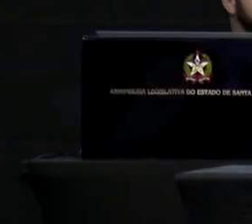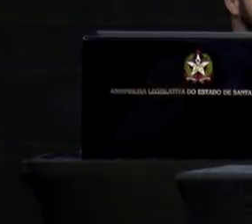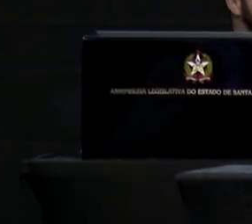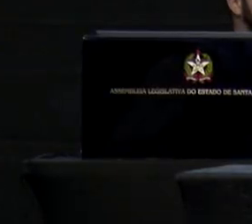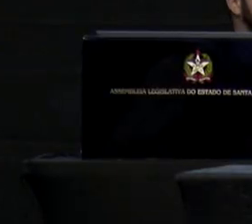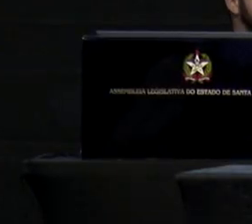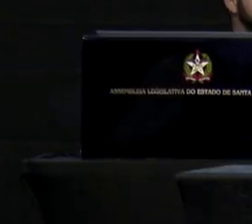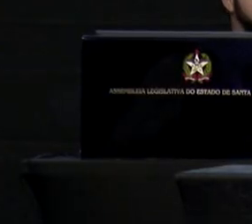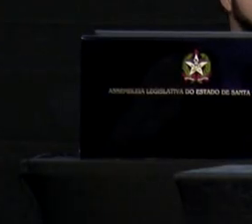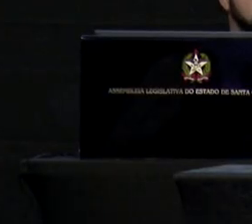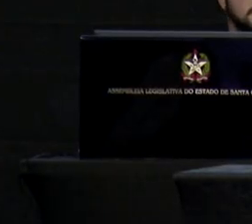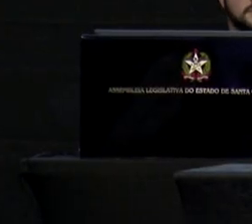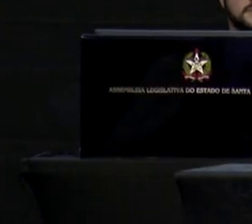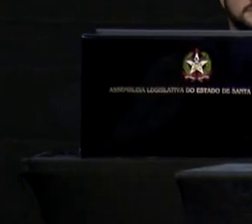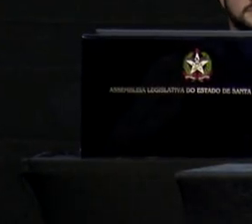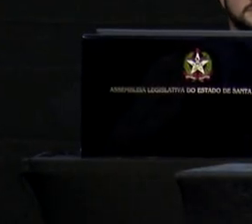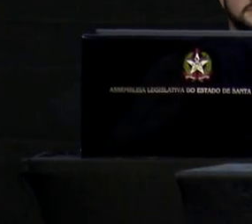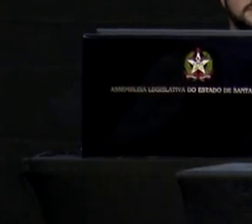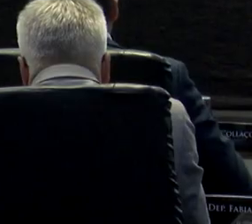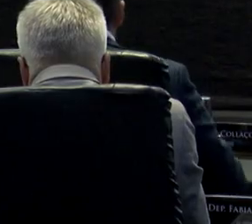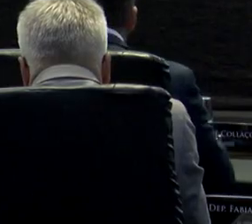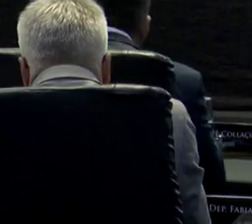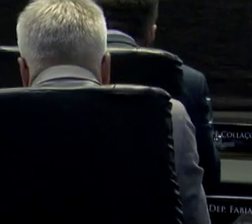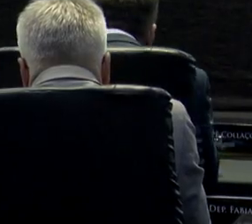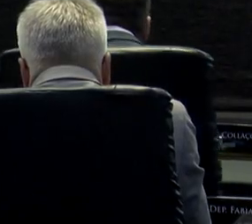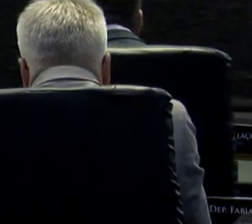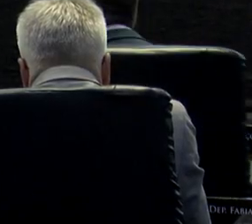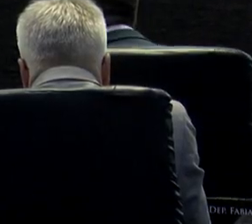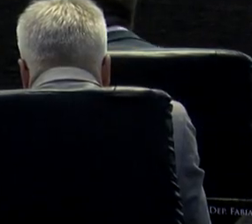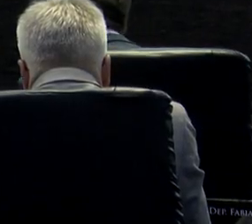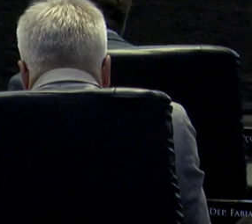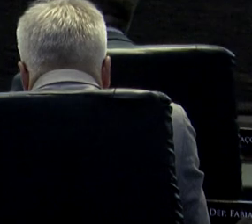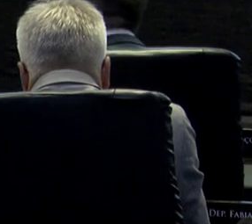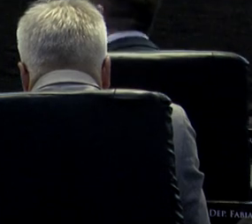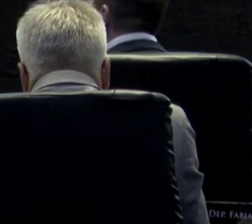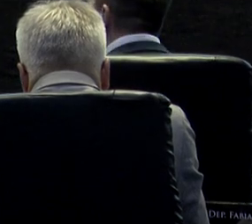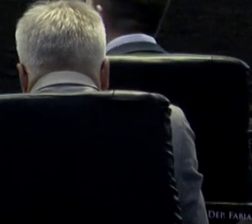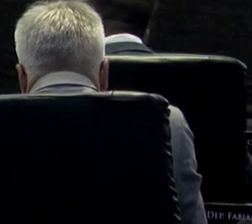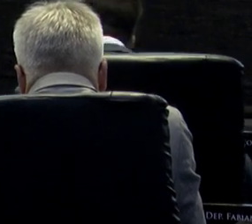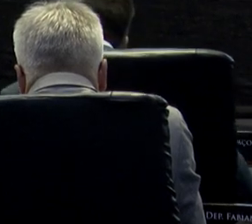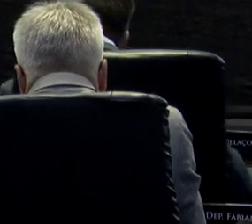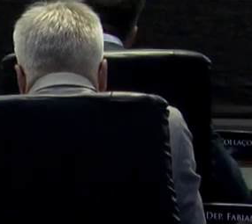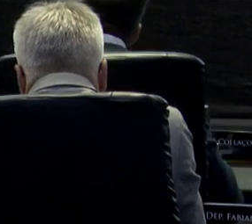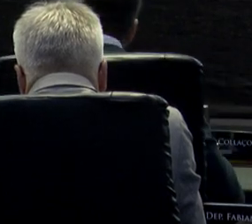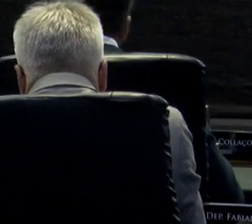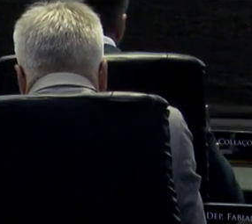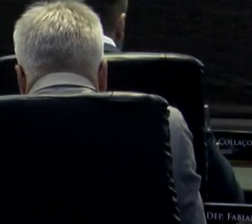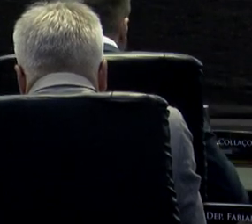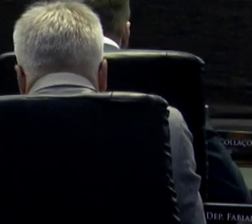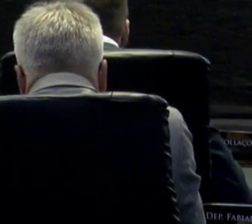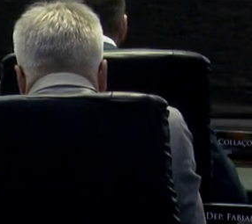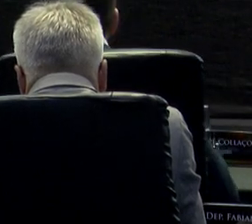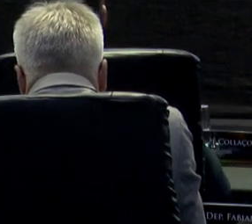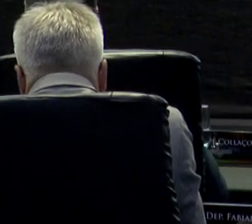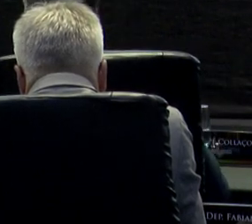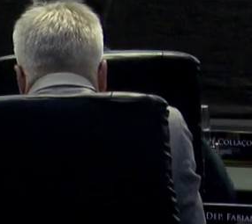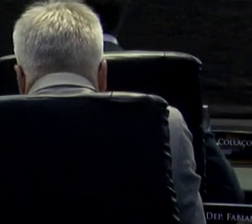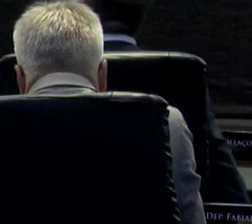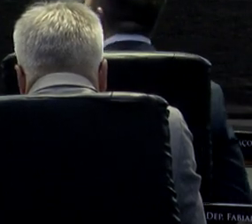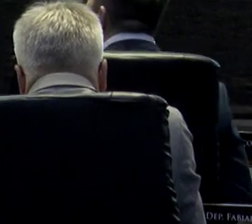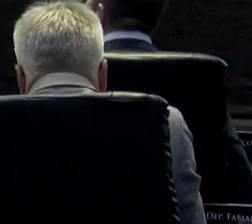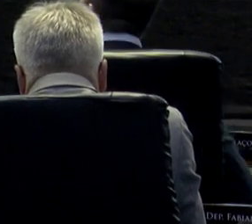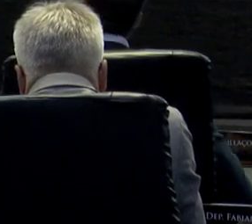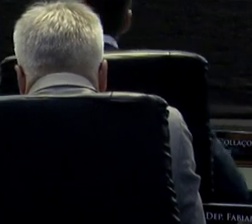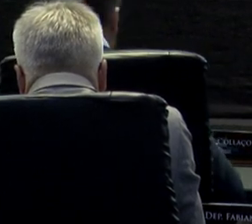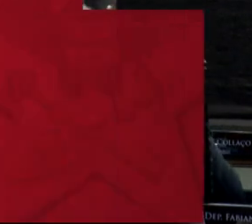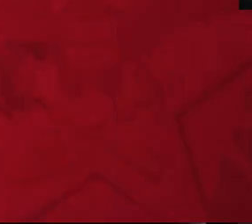estado. Atualmente, com 72 cursos de graduação, a universidade contribui com a formação profissional dos catarinenses há mais